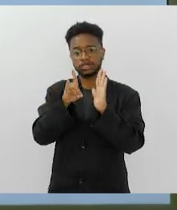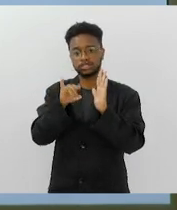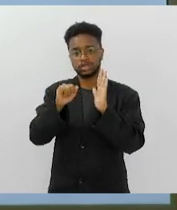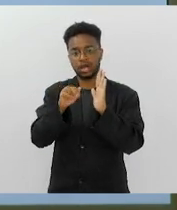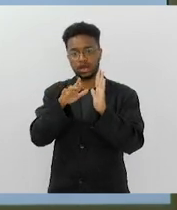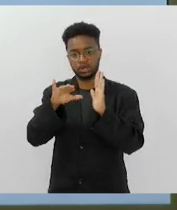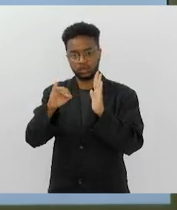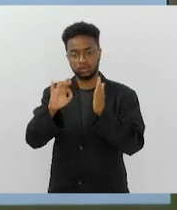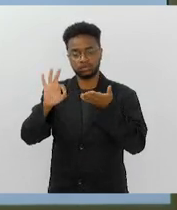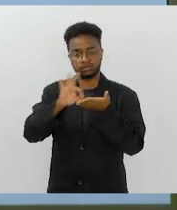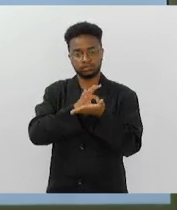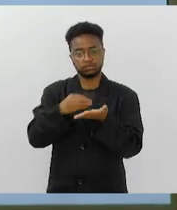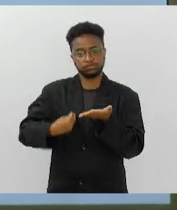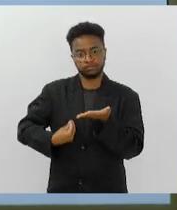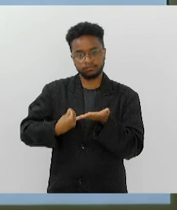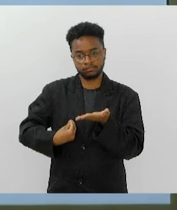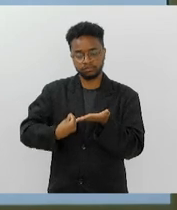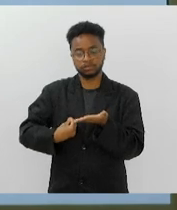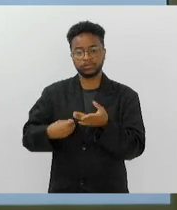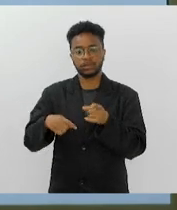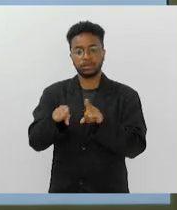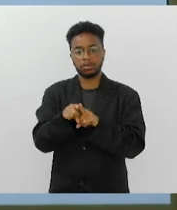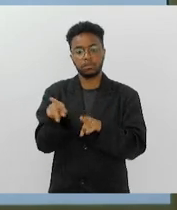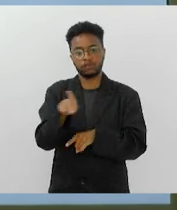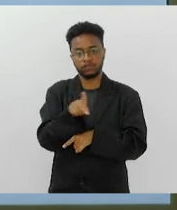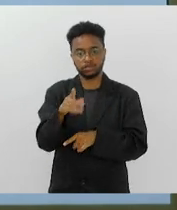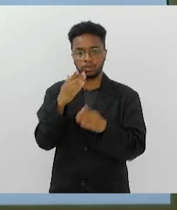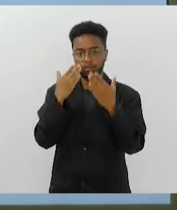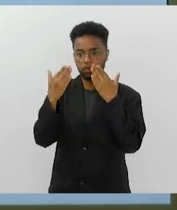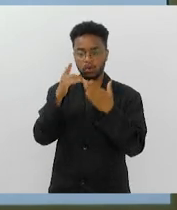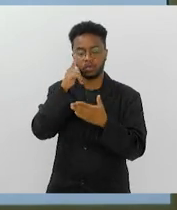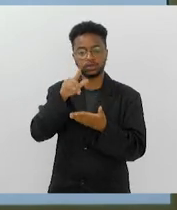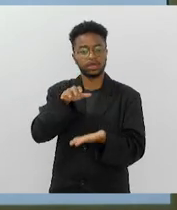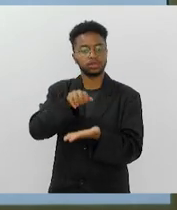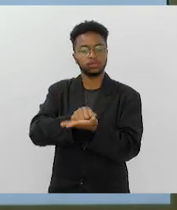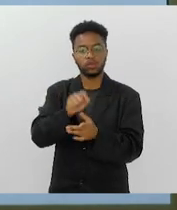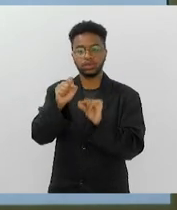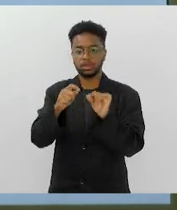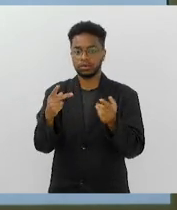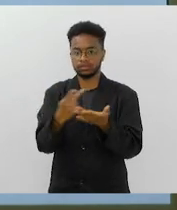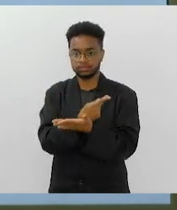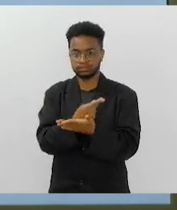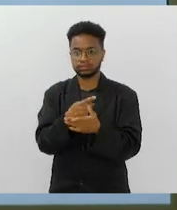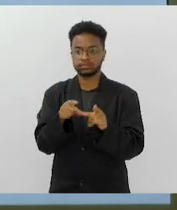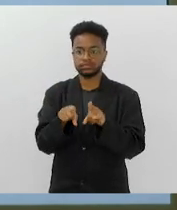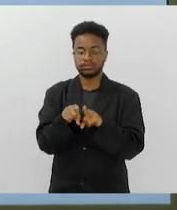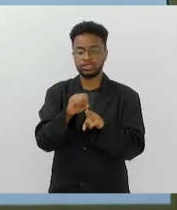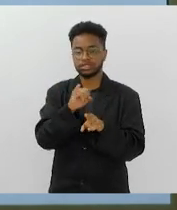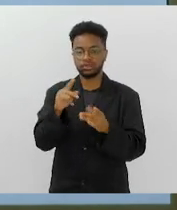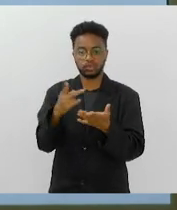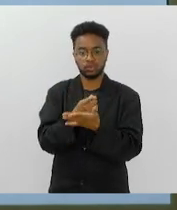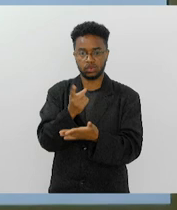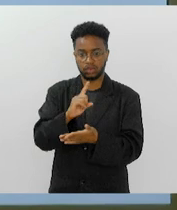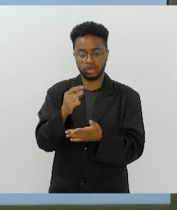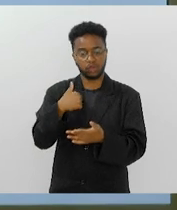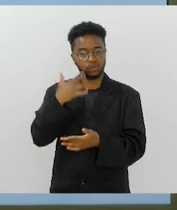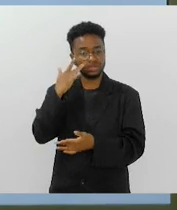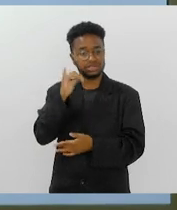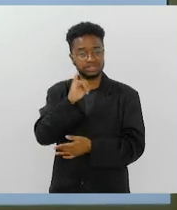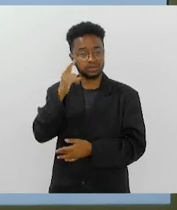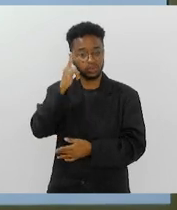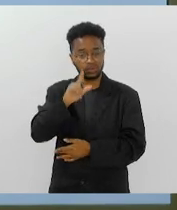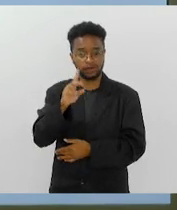a gestão escolar e os psicólogos, eles conseguem registrar as ocorrências e as não ocorrências. Não sei se vai dar para ver,